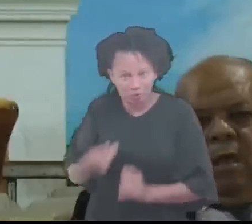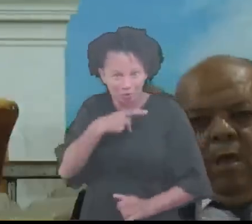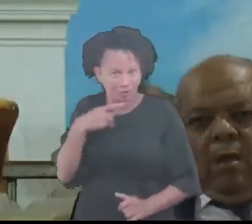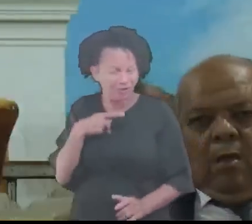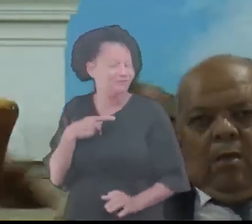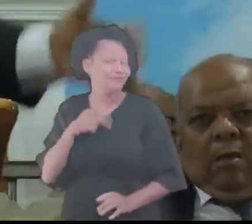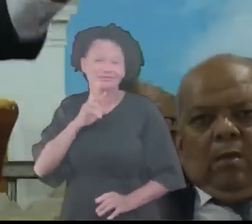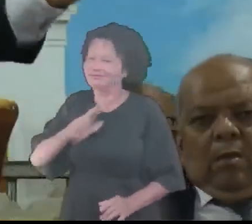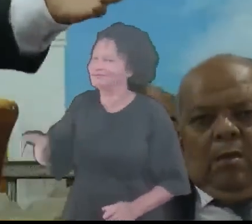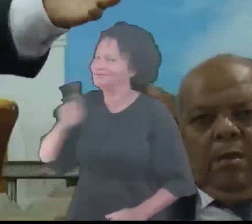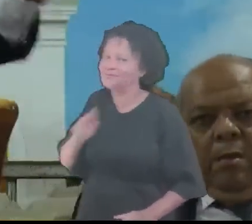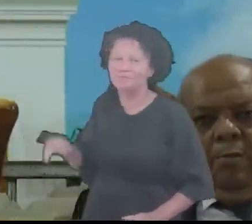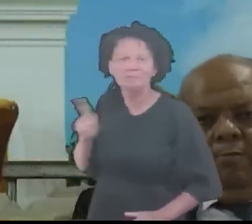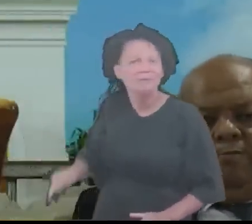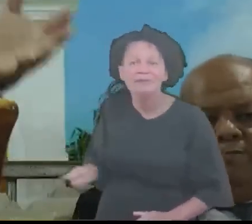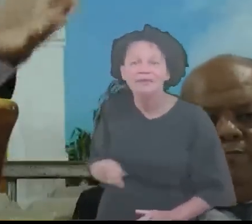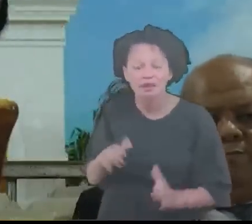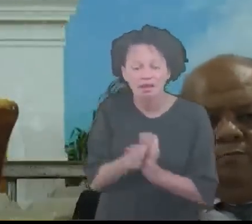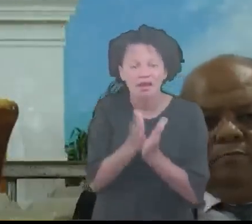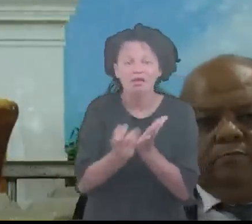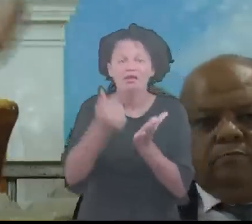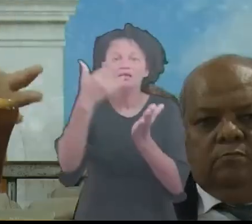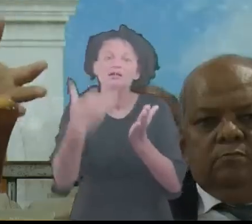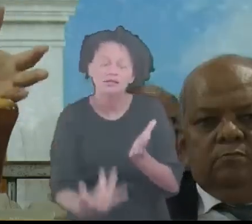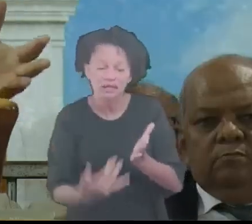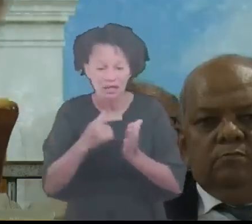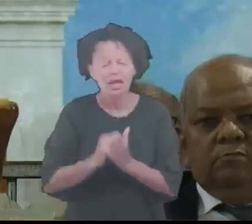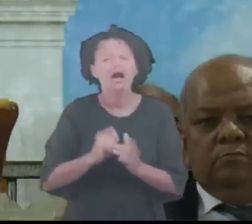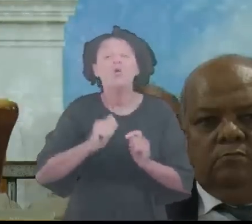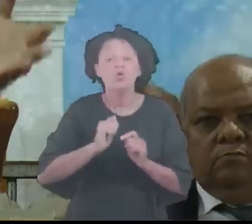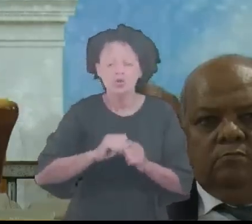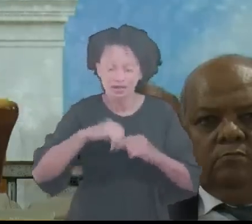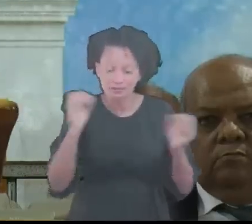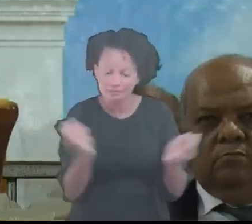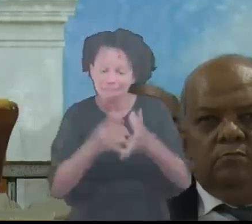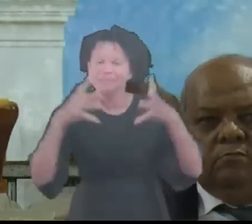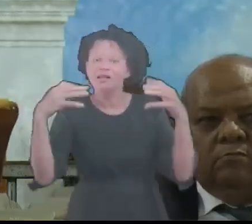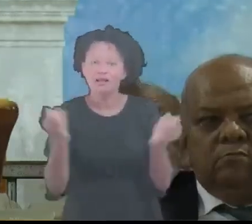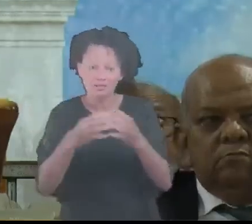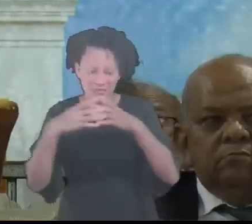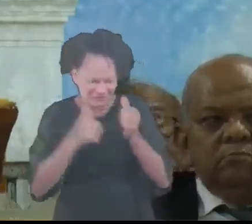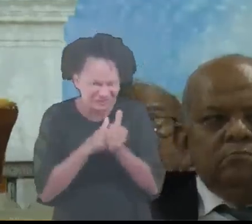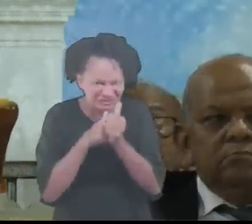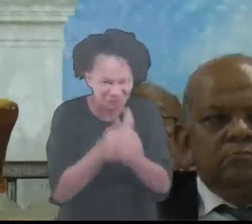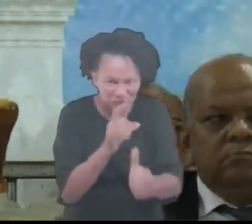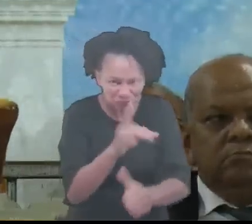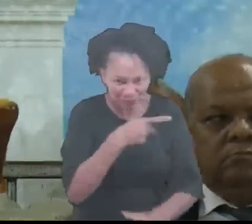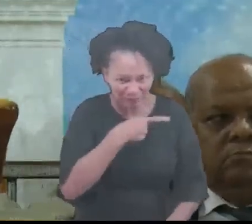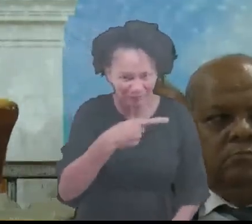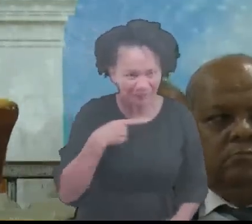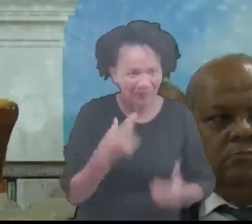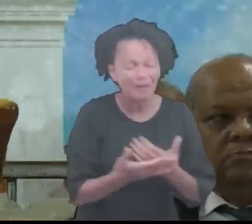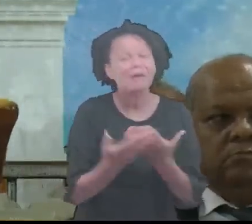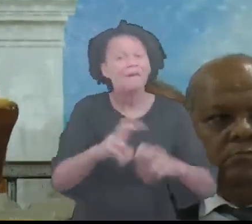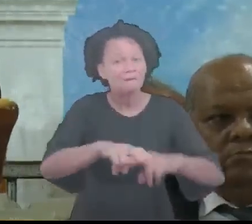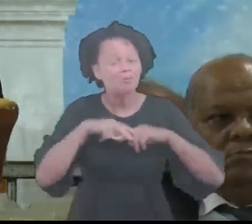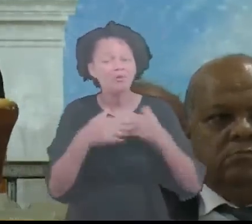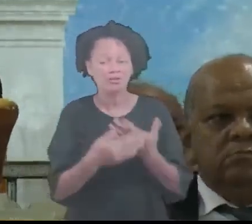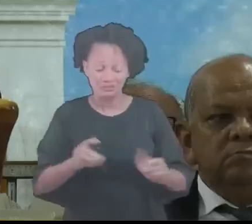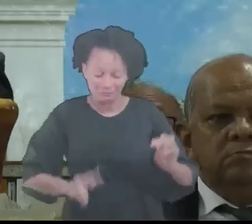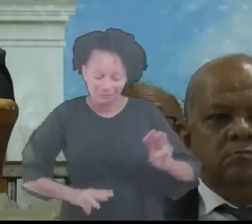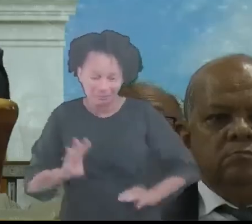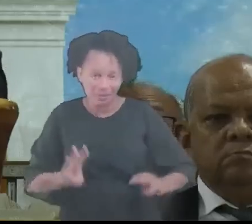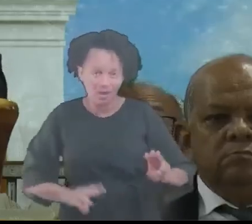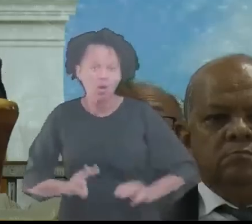pastores. Esses dons, a Bíblia diz, estes sinais seguirão aos pastores. É assim que está escrito em Marcos.